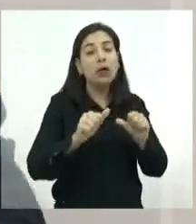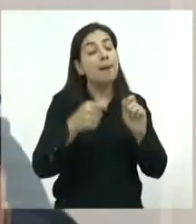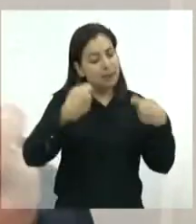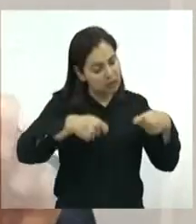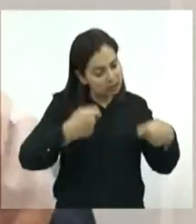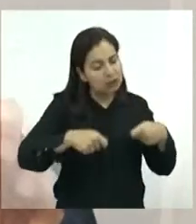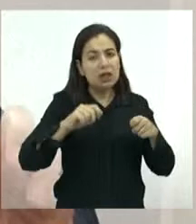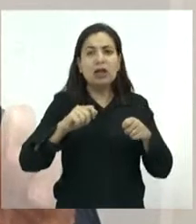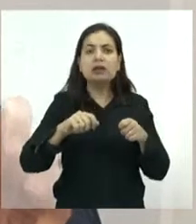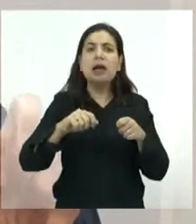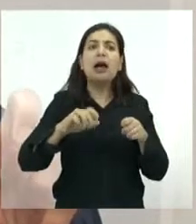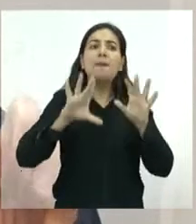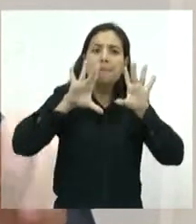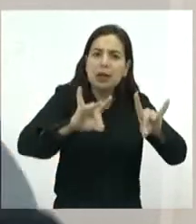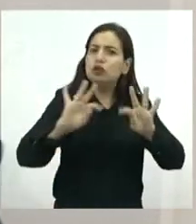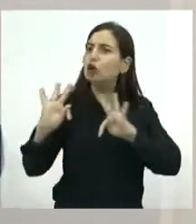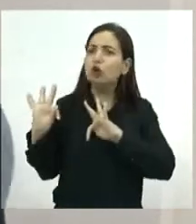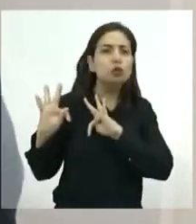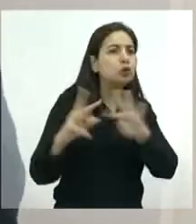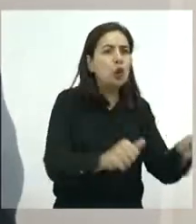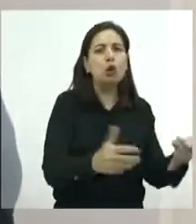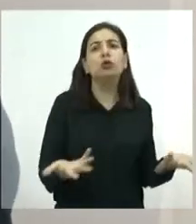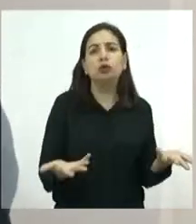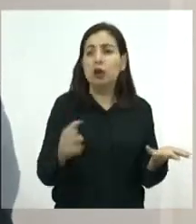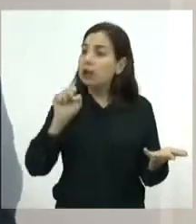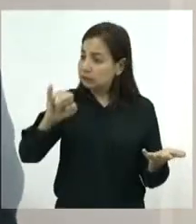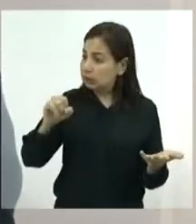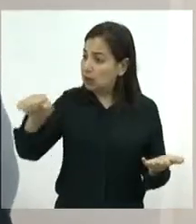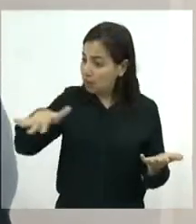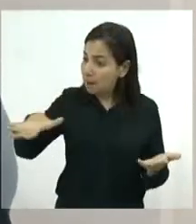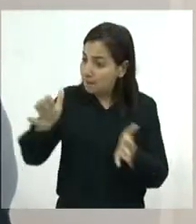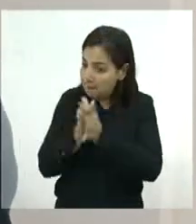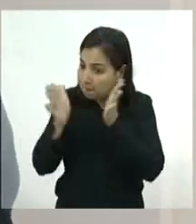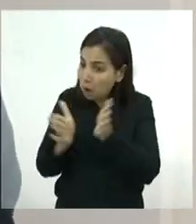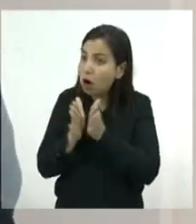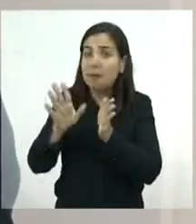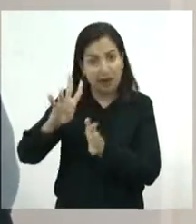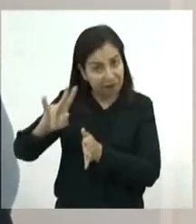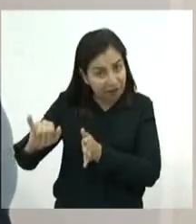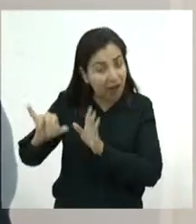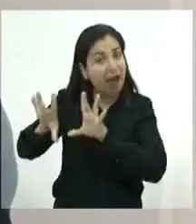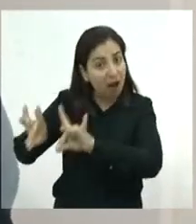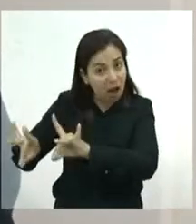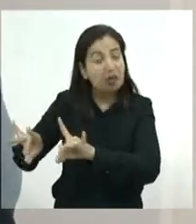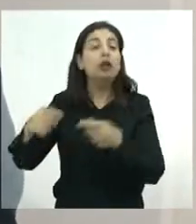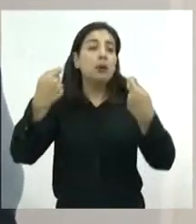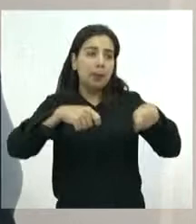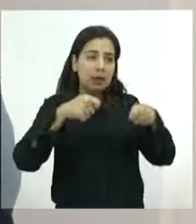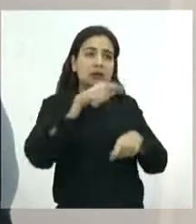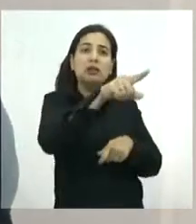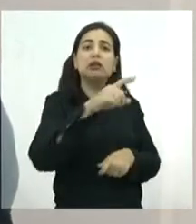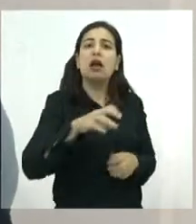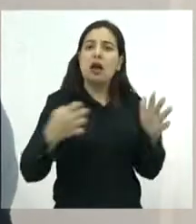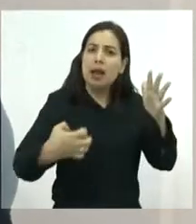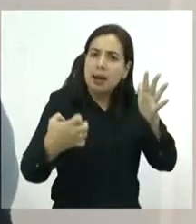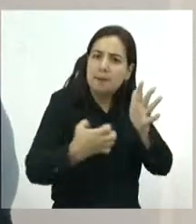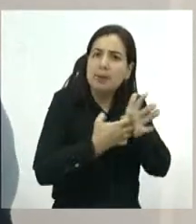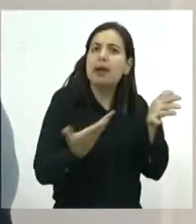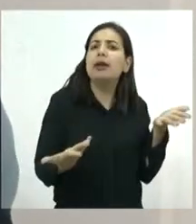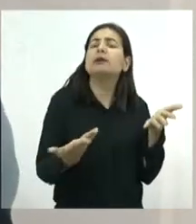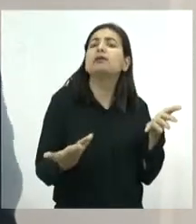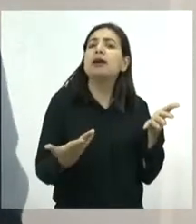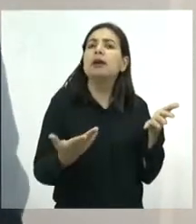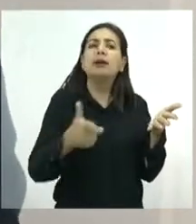mesmo. Se vai mexer nos mais pobres, pois vamos atacar principalmente os privilegiados, as grandes empresas que